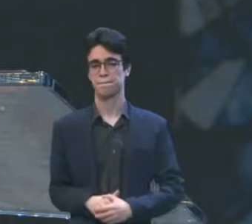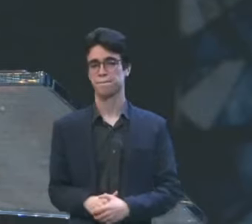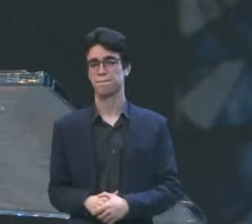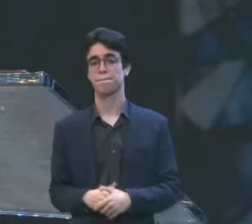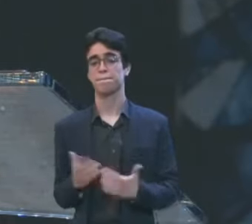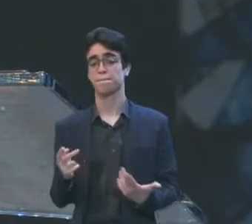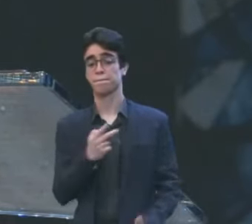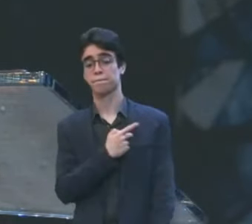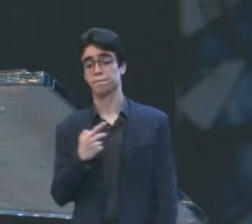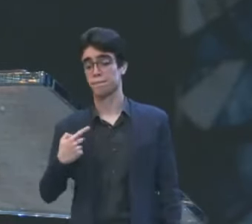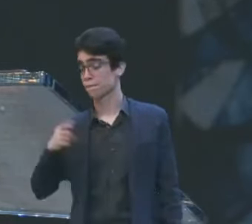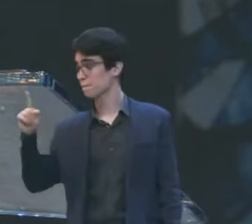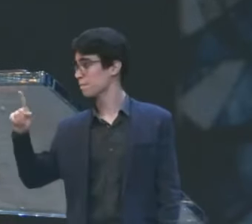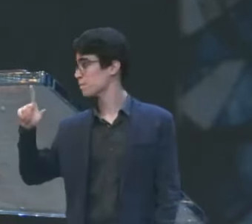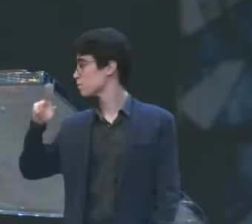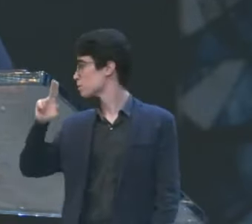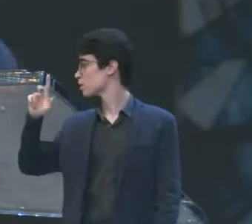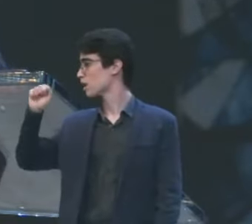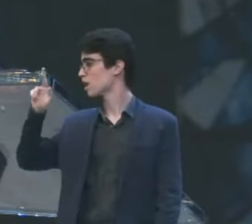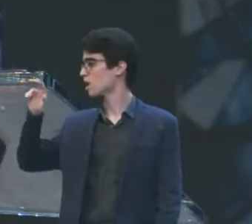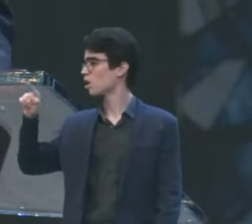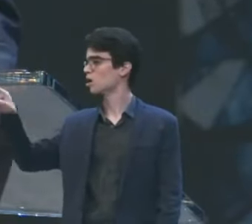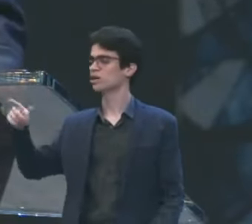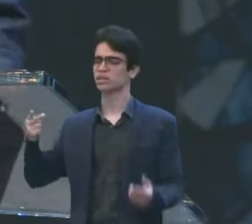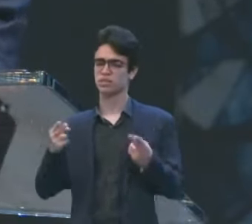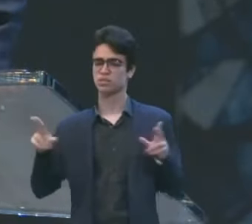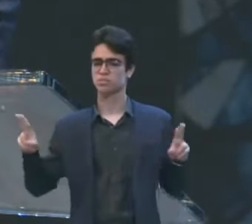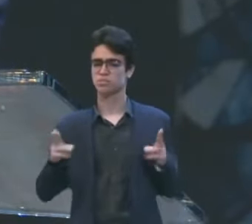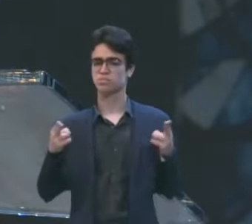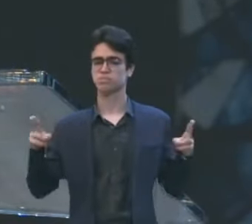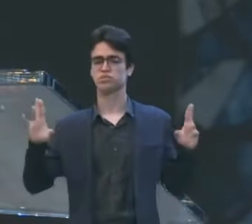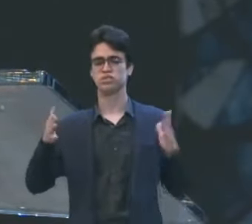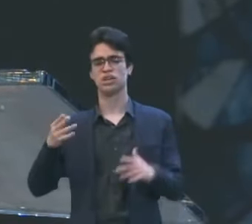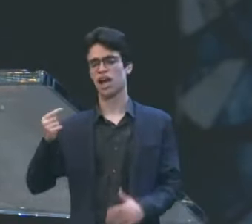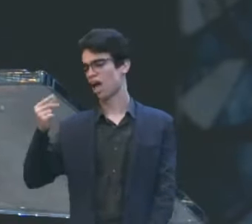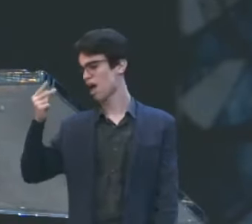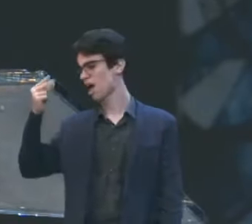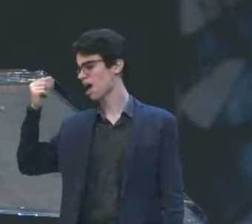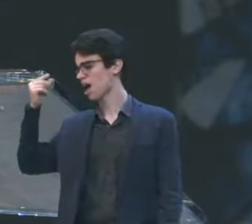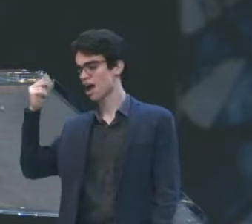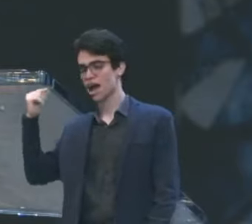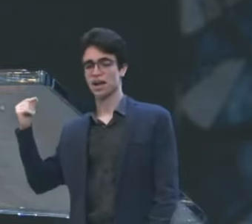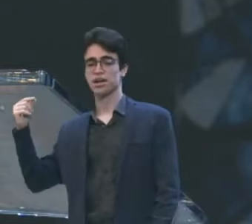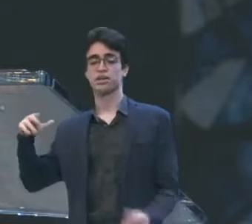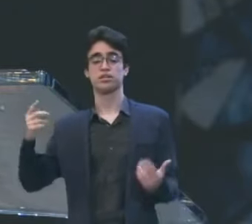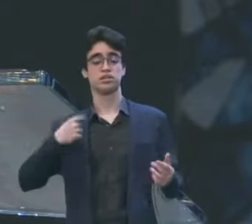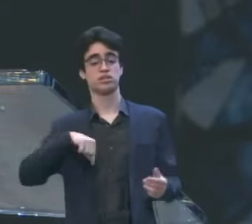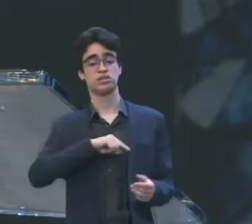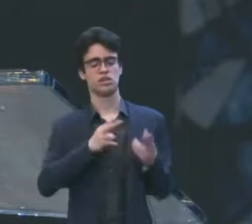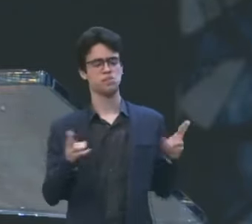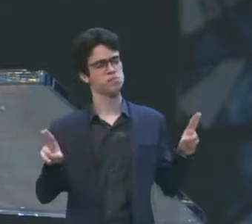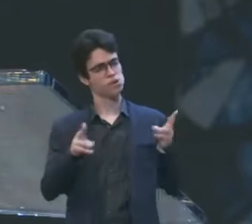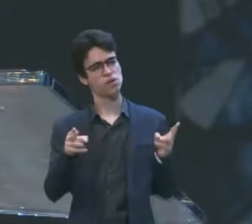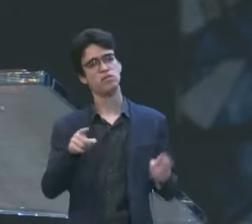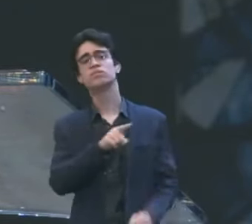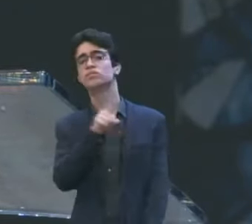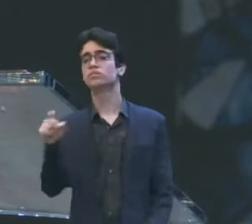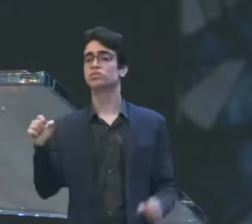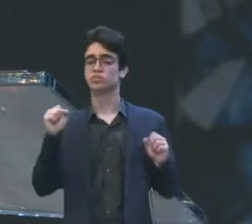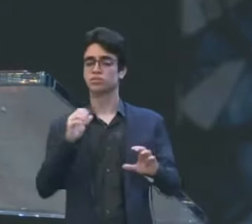O pastor Lauro vai cantar um cântico antigo. E enquanto cantamos, irmãos, os irmãos vão cantar